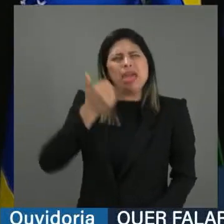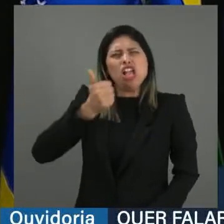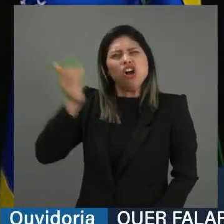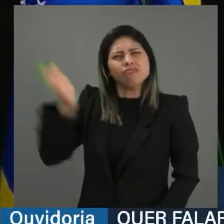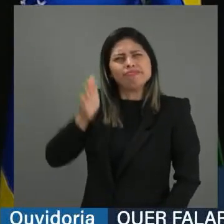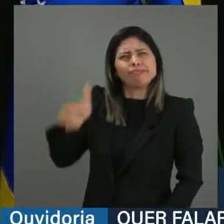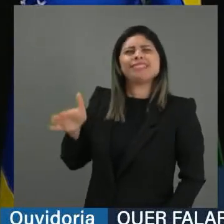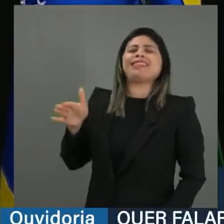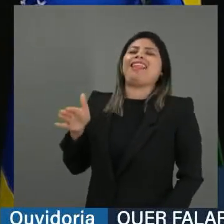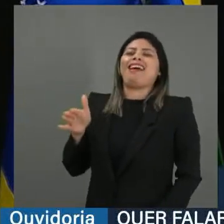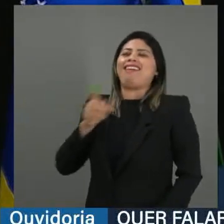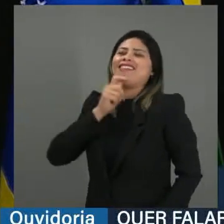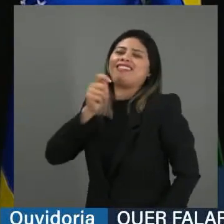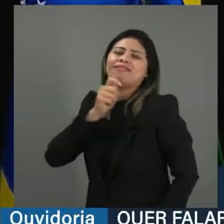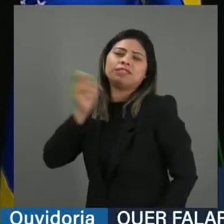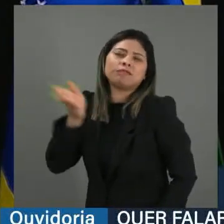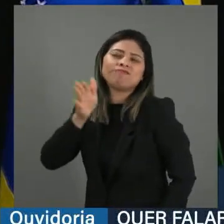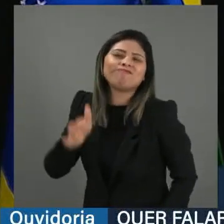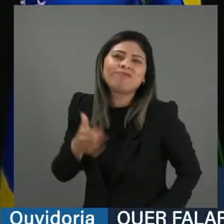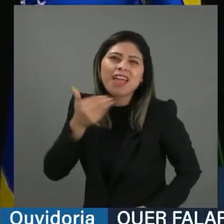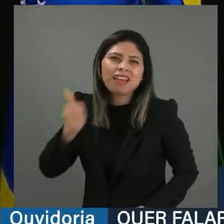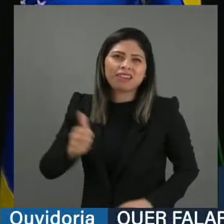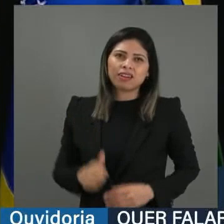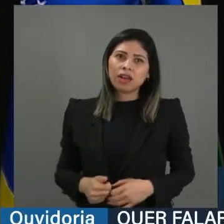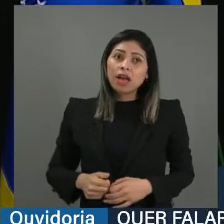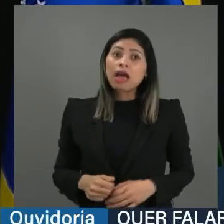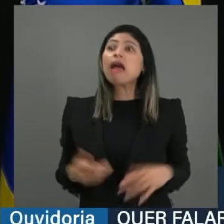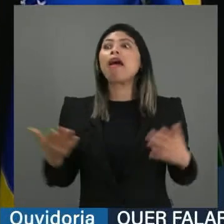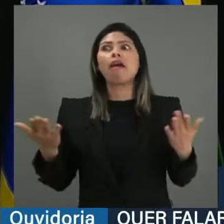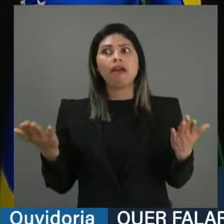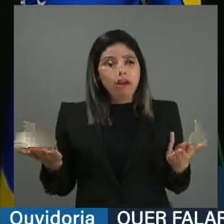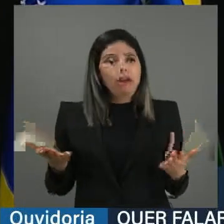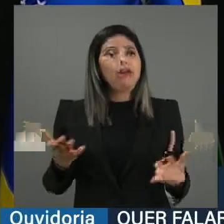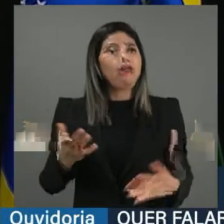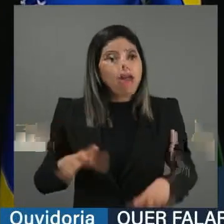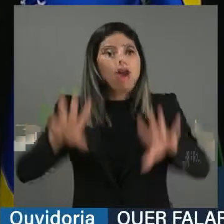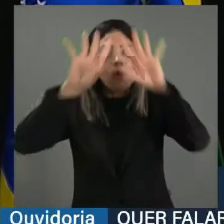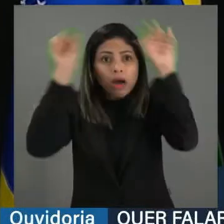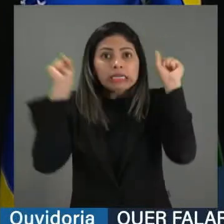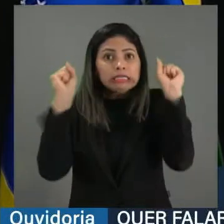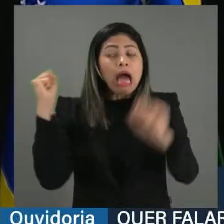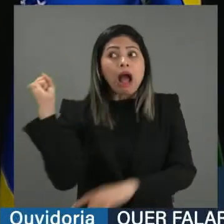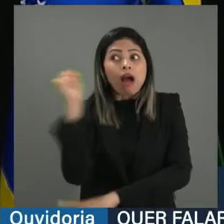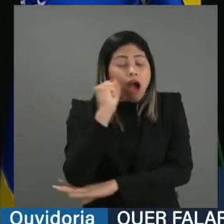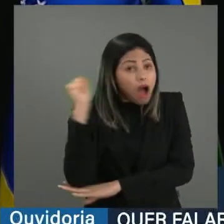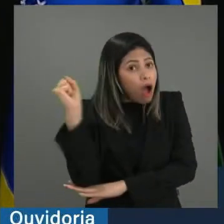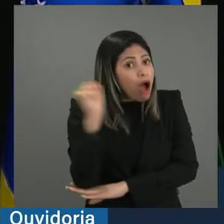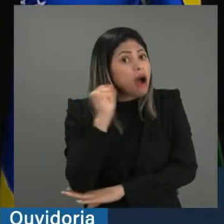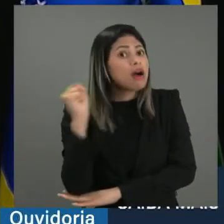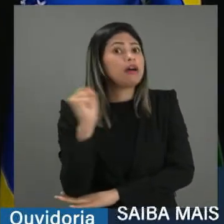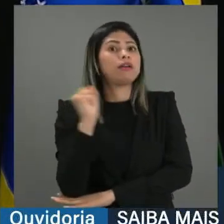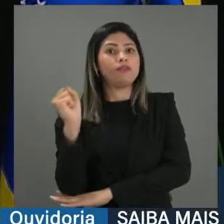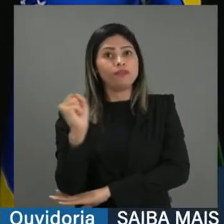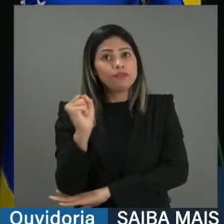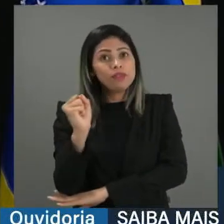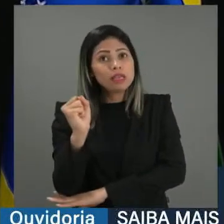Irã. A decisão do STF é gravíssima. É gravíssima. Vai ficar só para